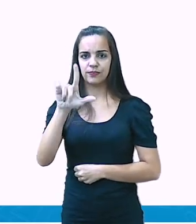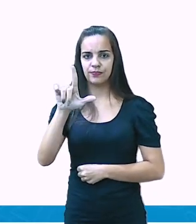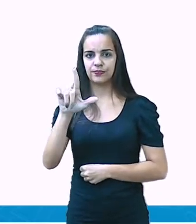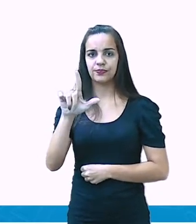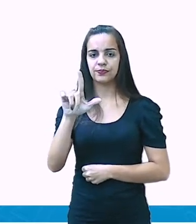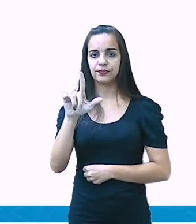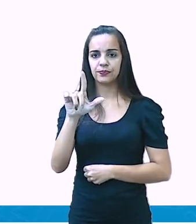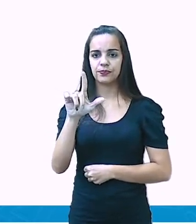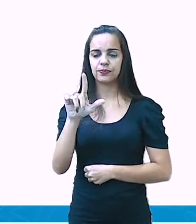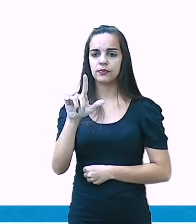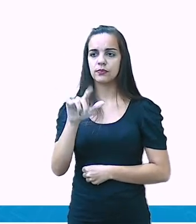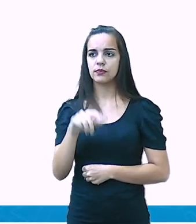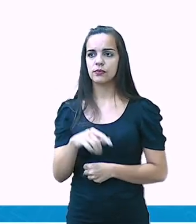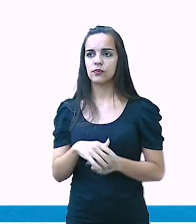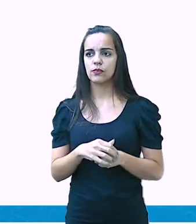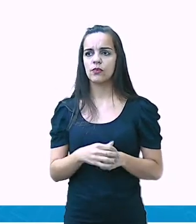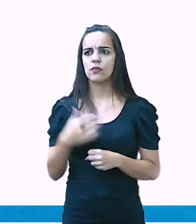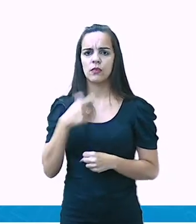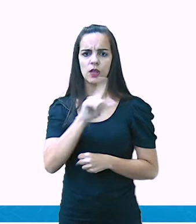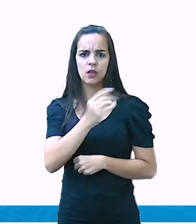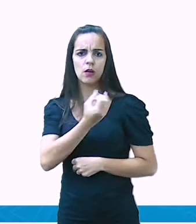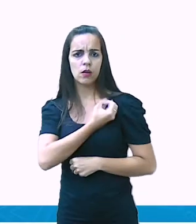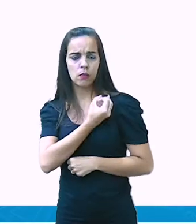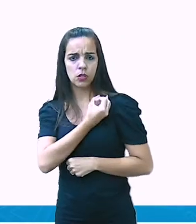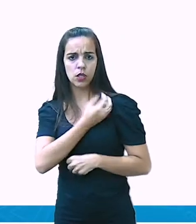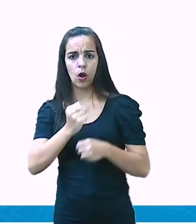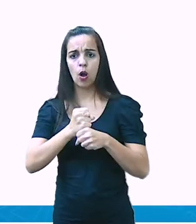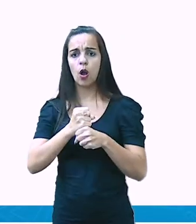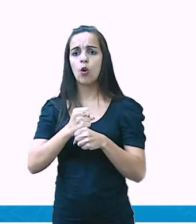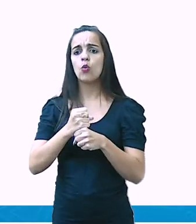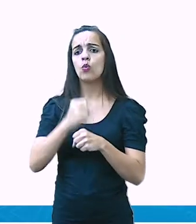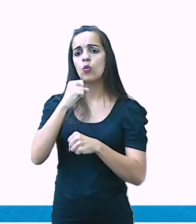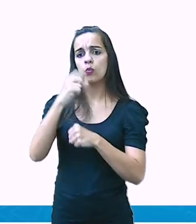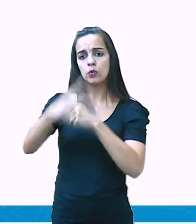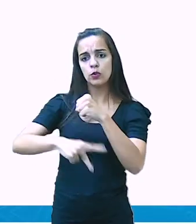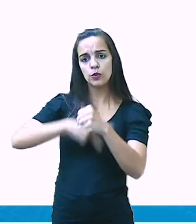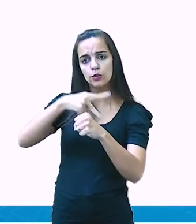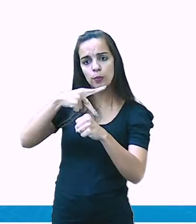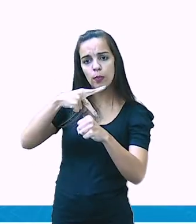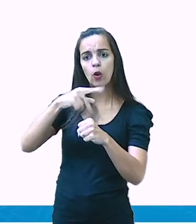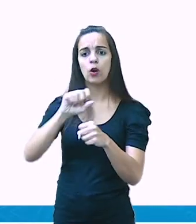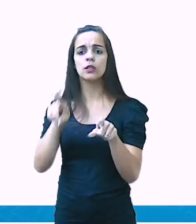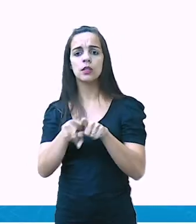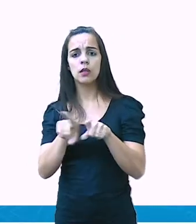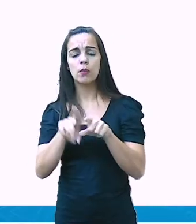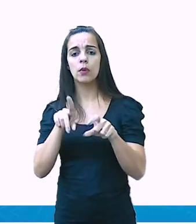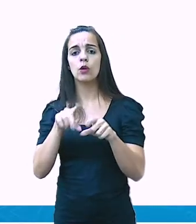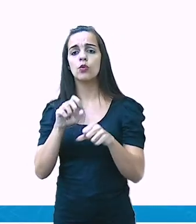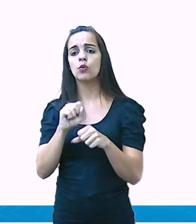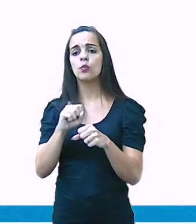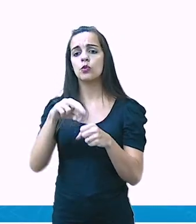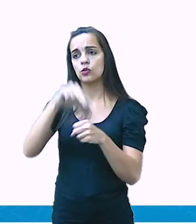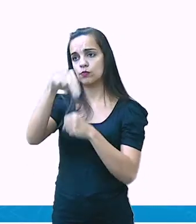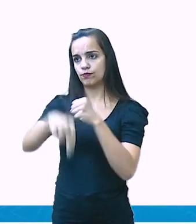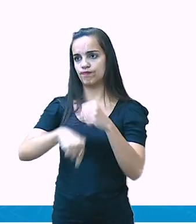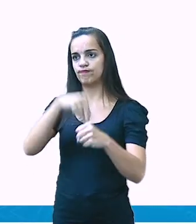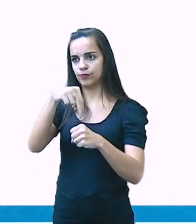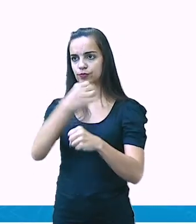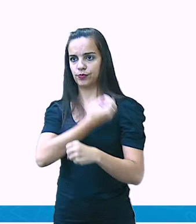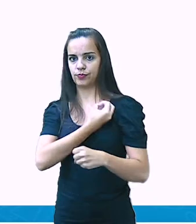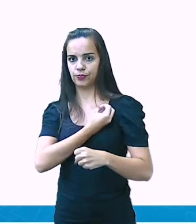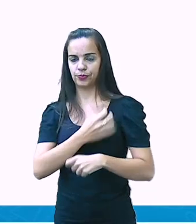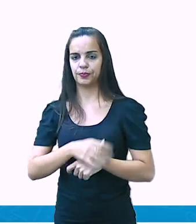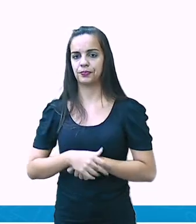não representei o número de prótons nem o número de nêutrons. Eu deixei aqui no núcleo o símbolo,